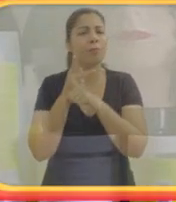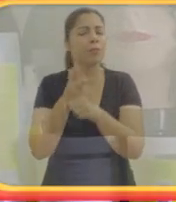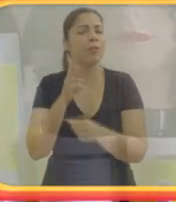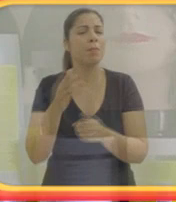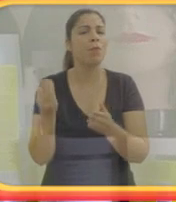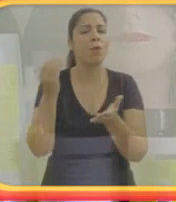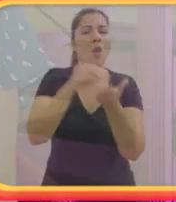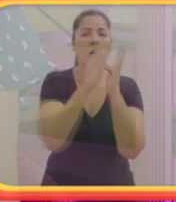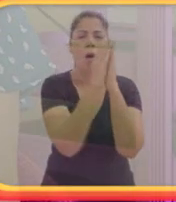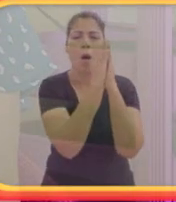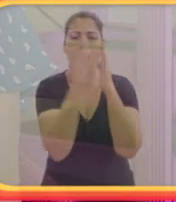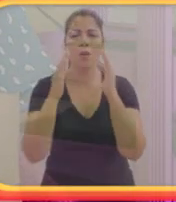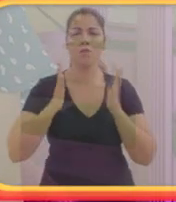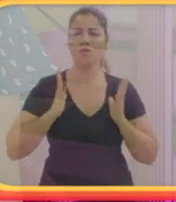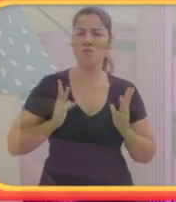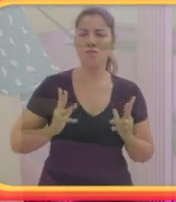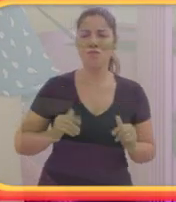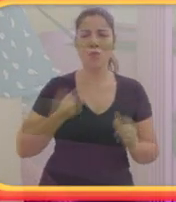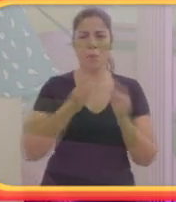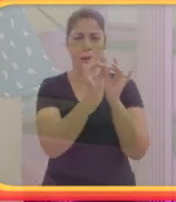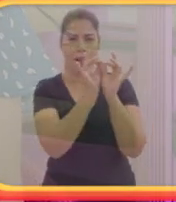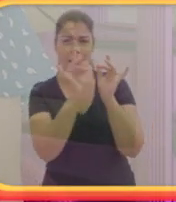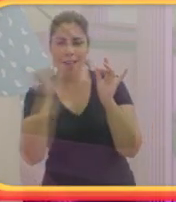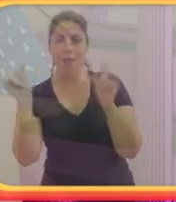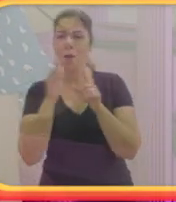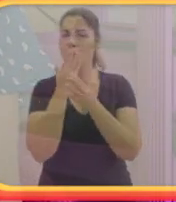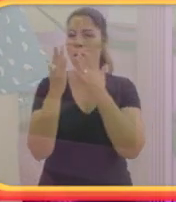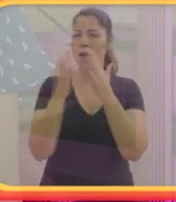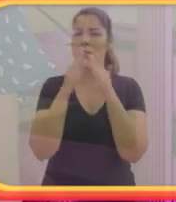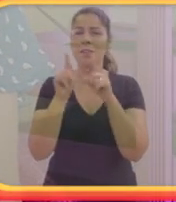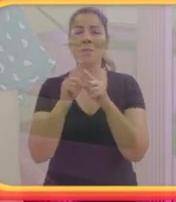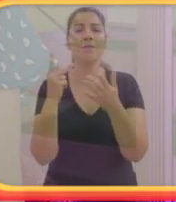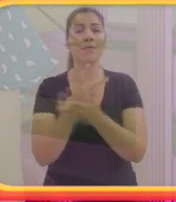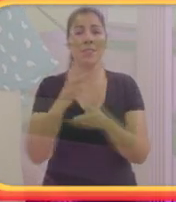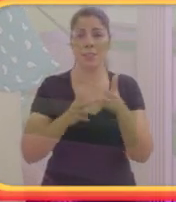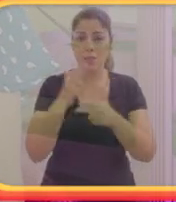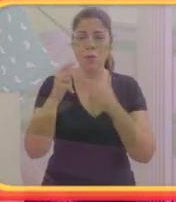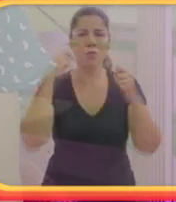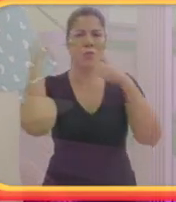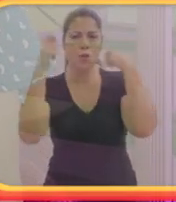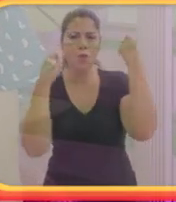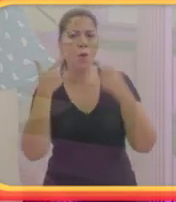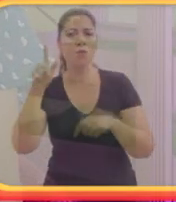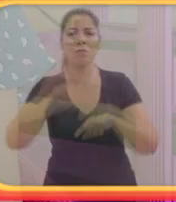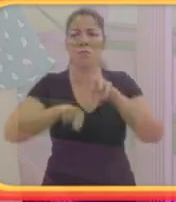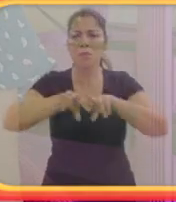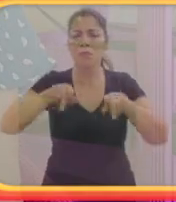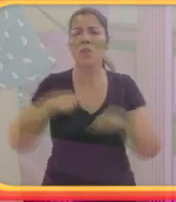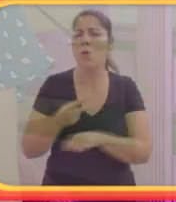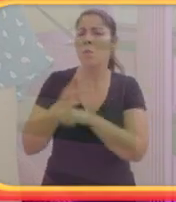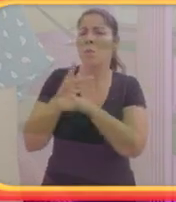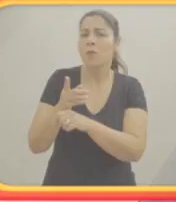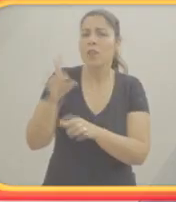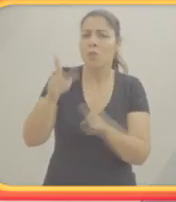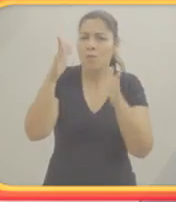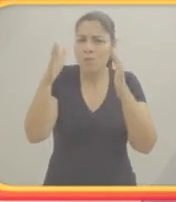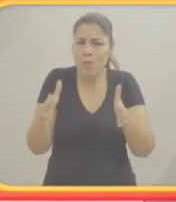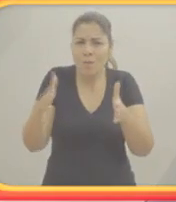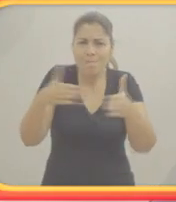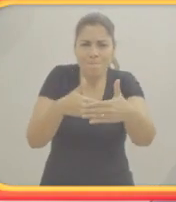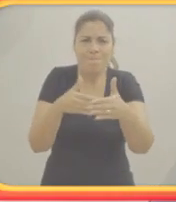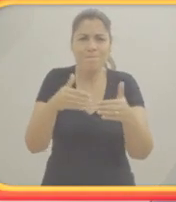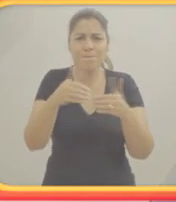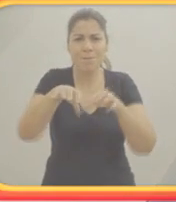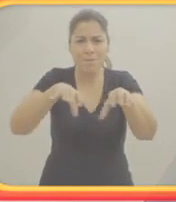eu procuro sempre colocar na ordem de numeração, de cores. No caso, tesouras, escovas e